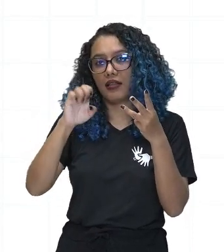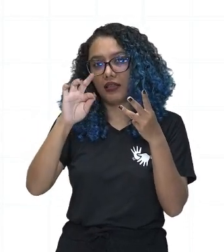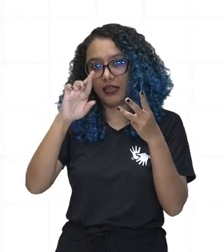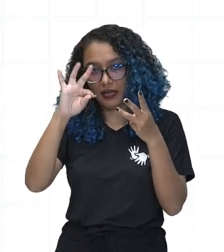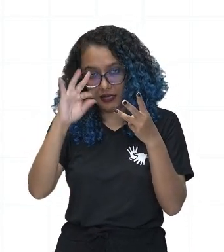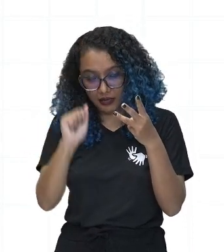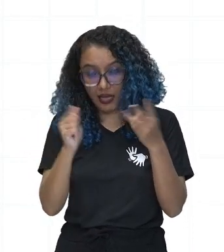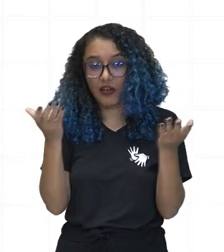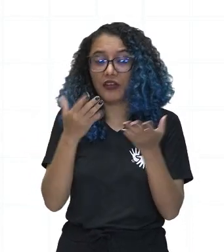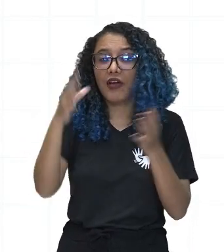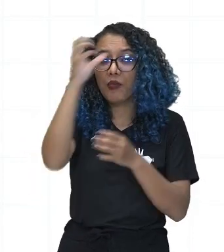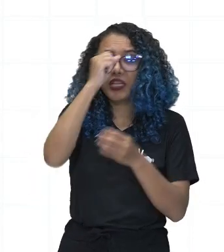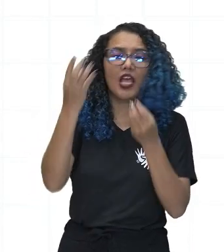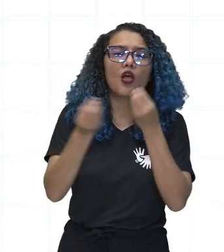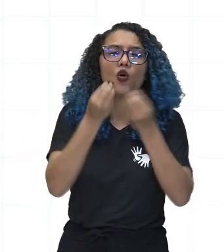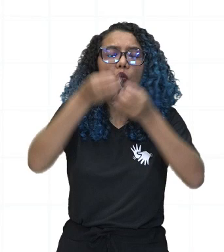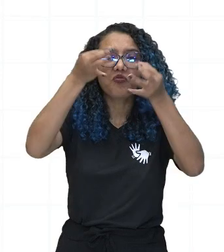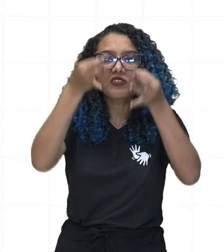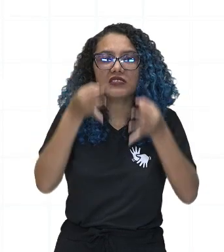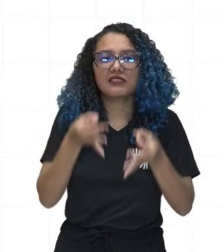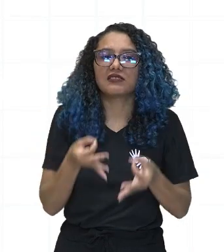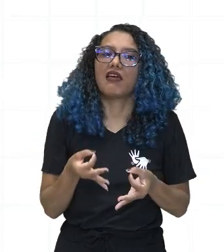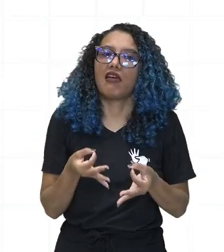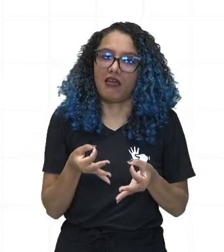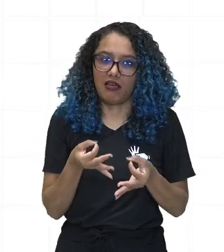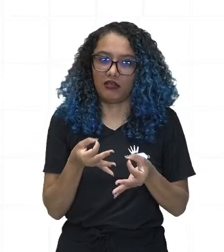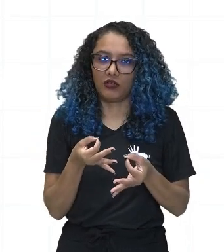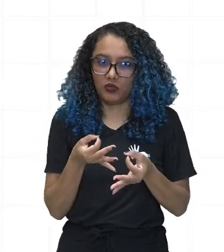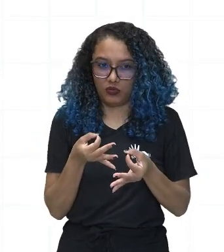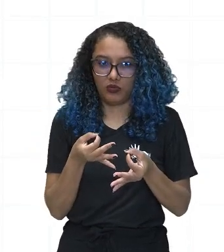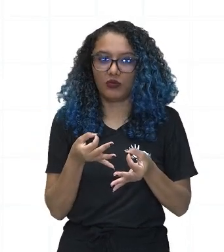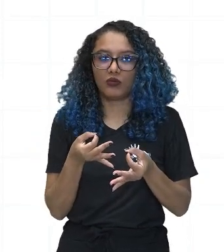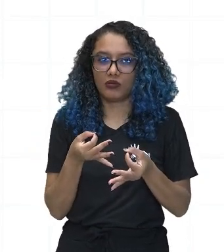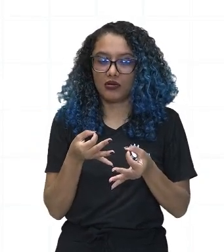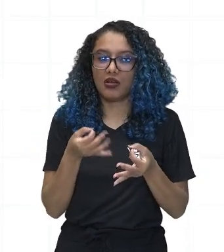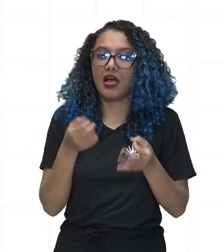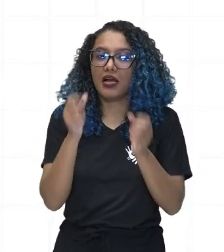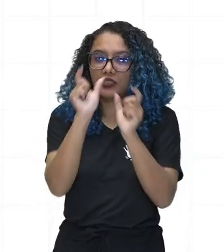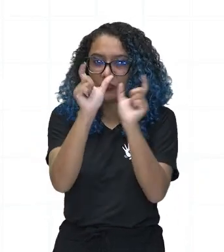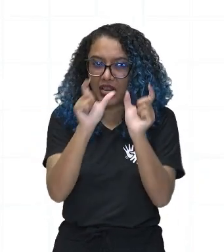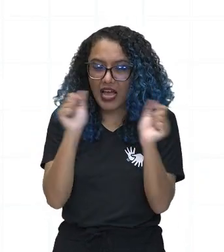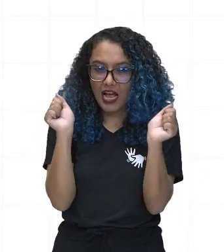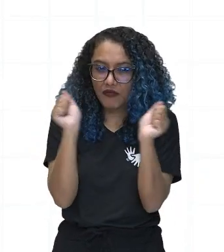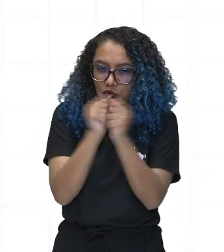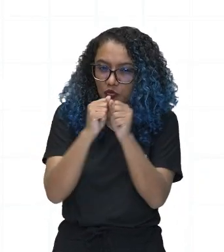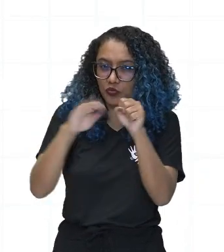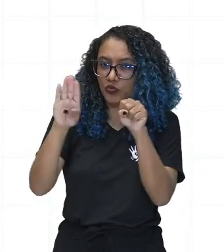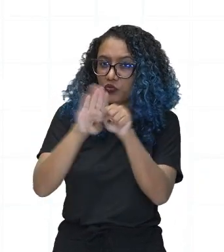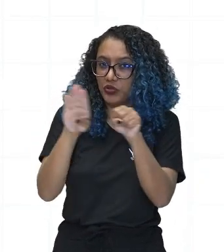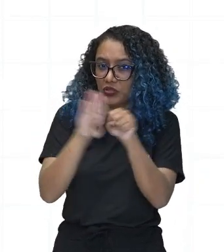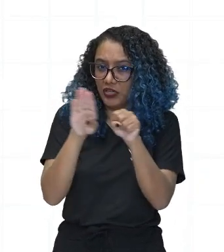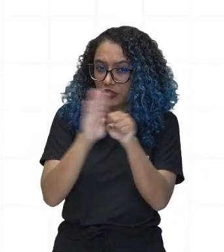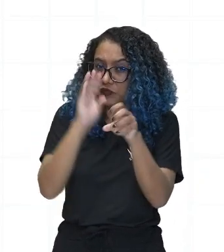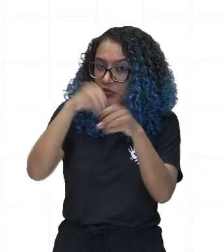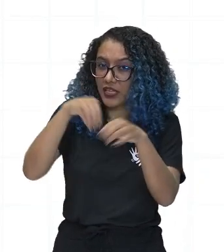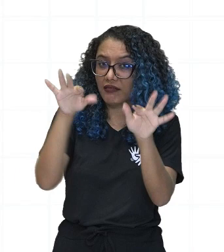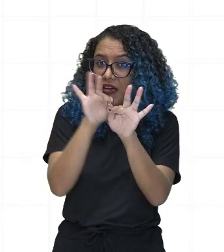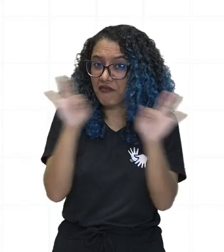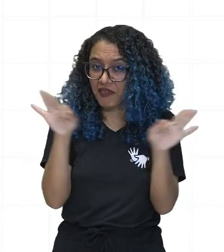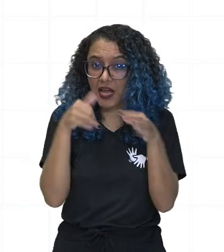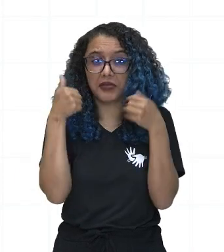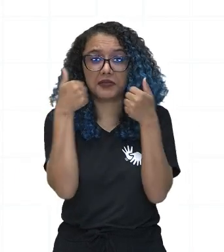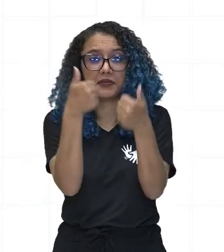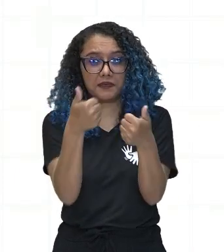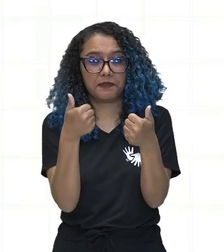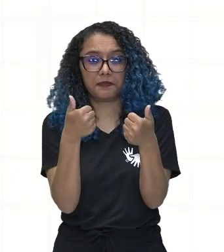desses nomes, a concordância correta dessas palavras com o substantivo. Vamos lá? Muito bem, então vamos falar aqui